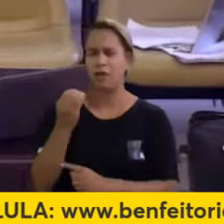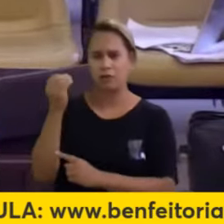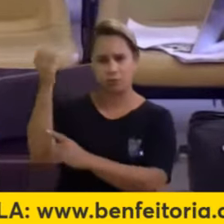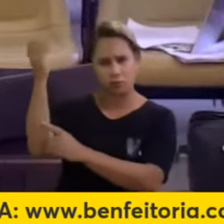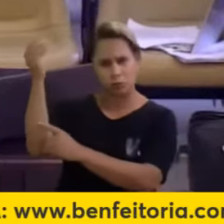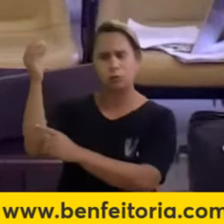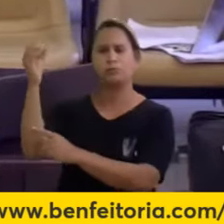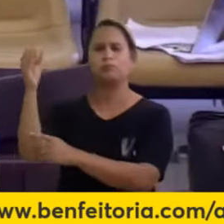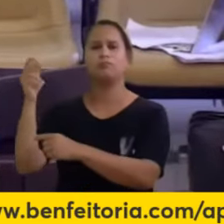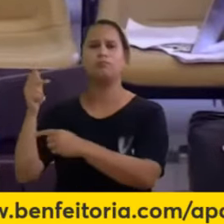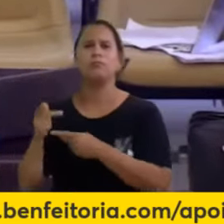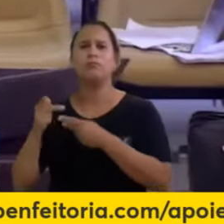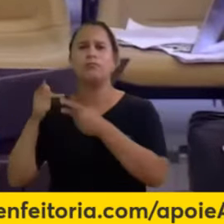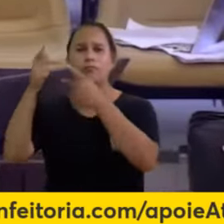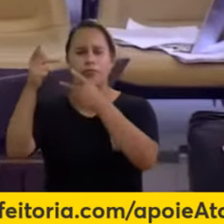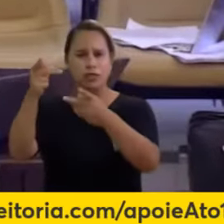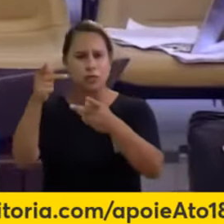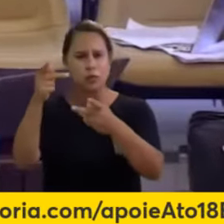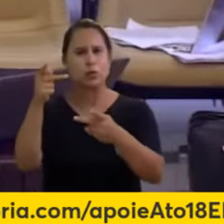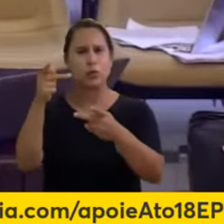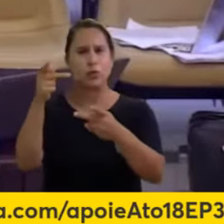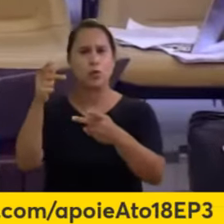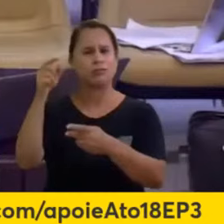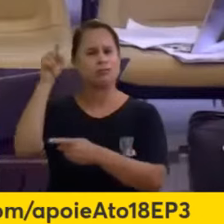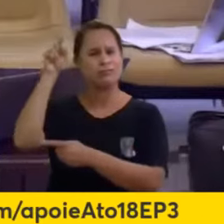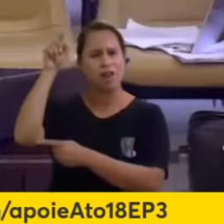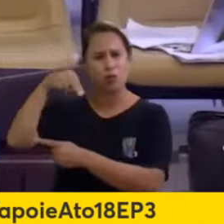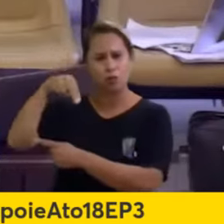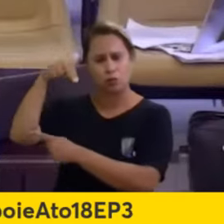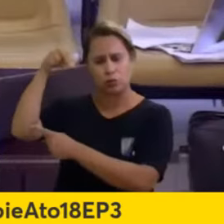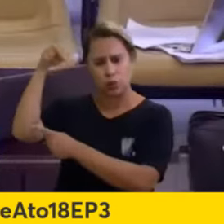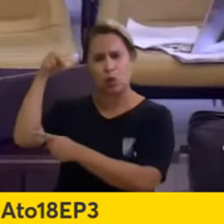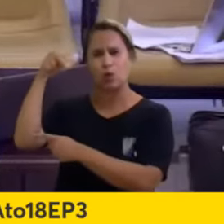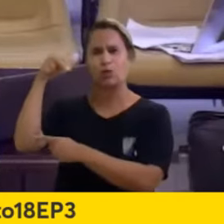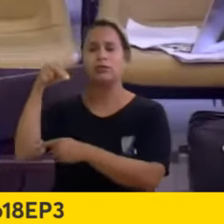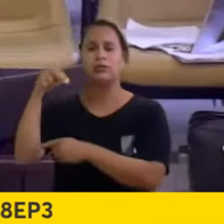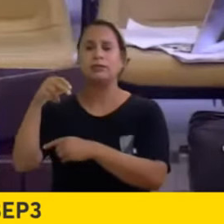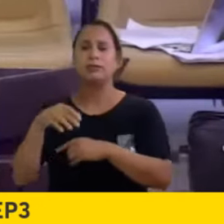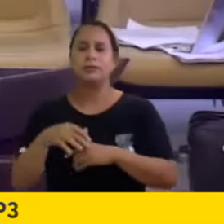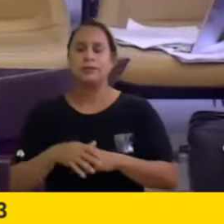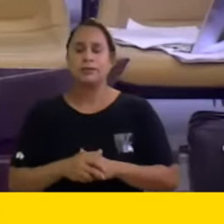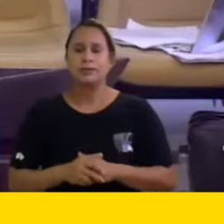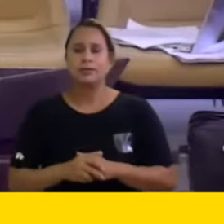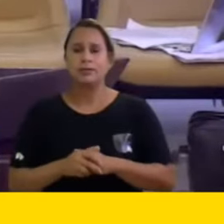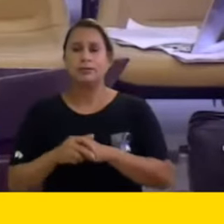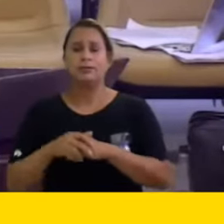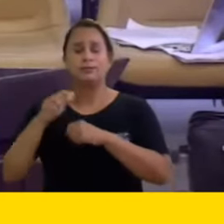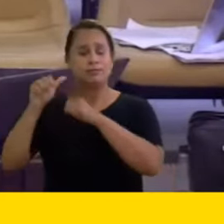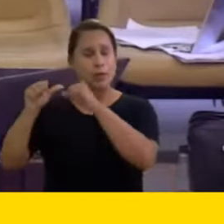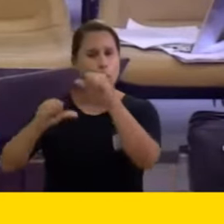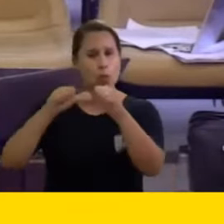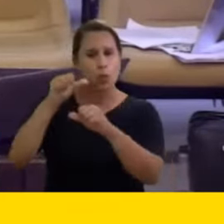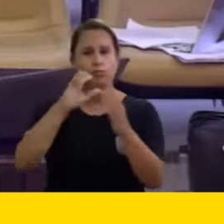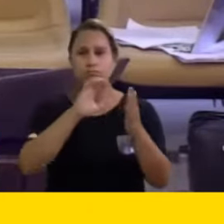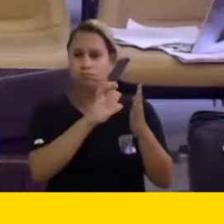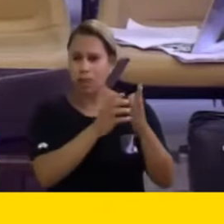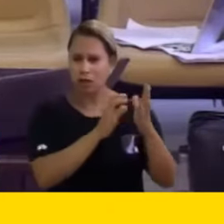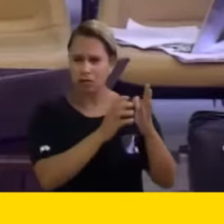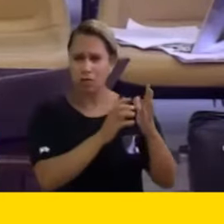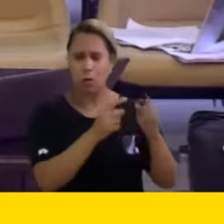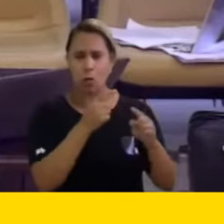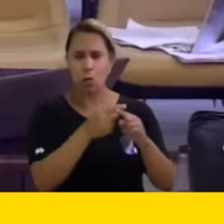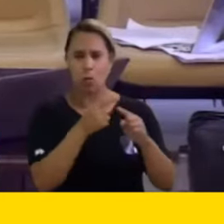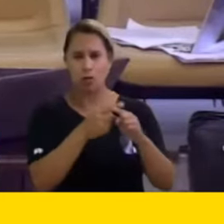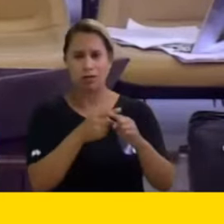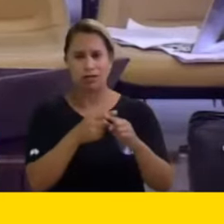estátua do do do Padre Cícero depois trocando de partido que foi traído pelo podemos Como eu disse para vossas